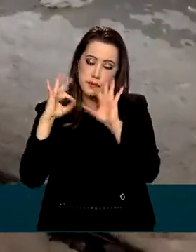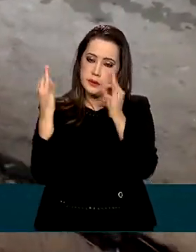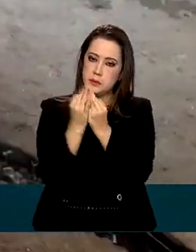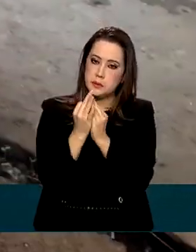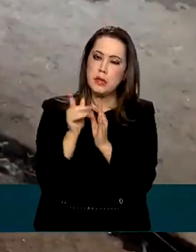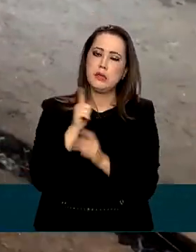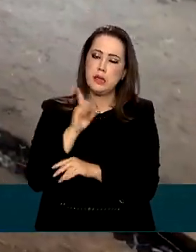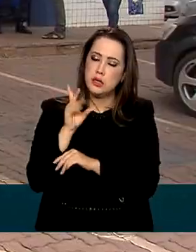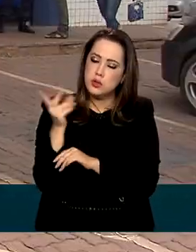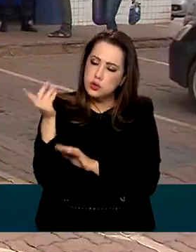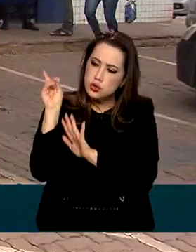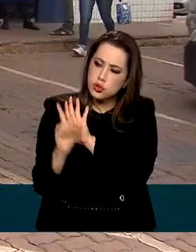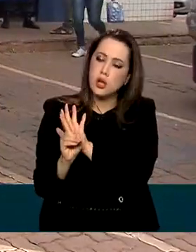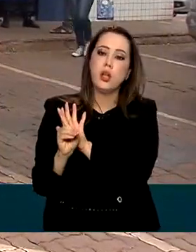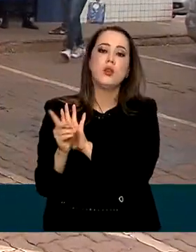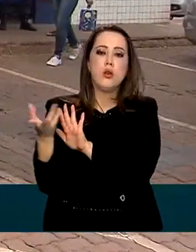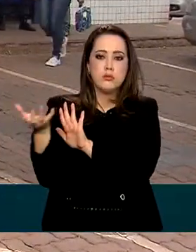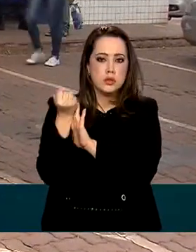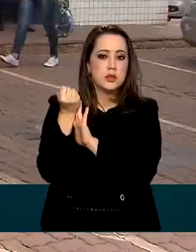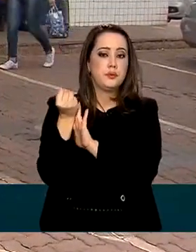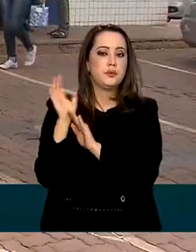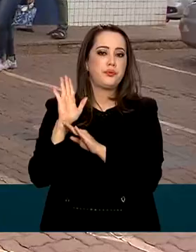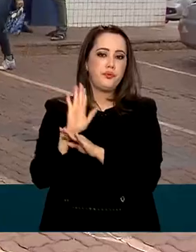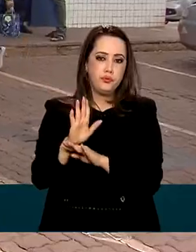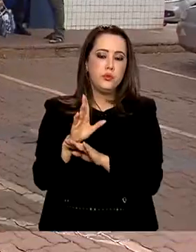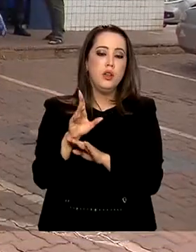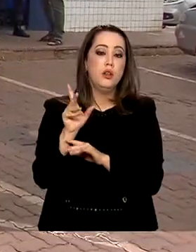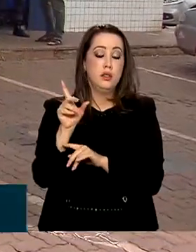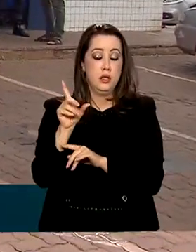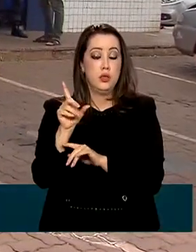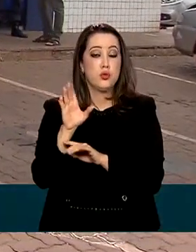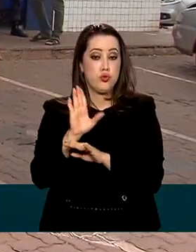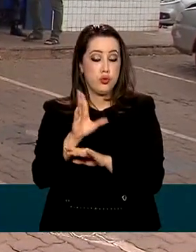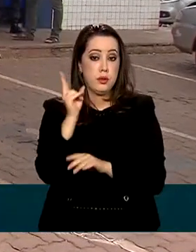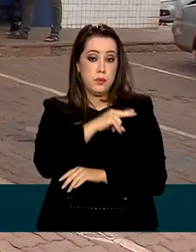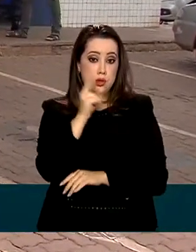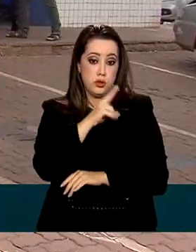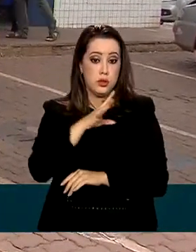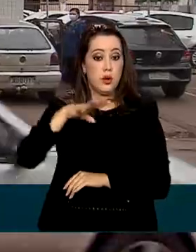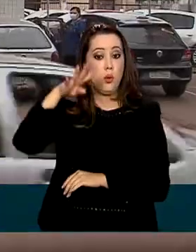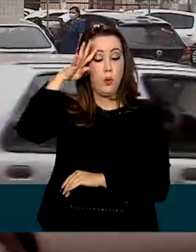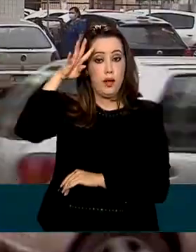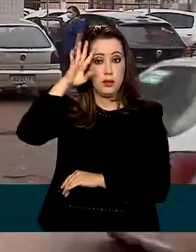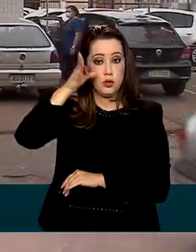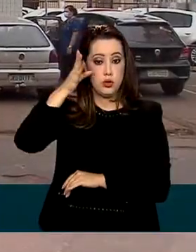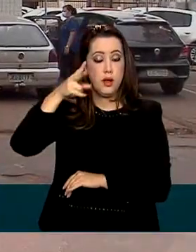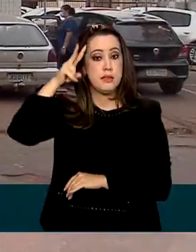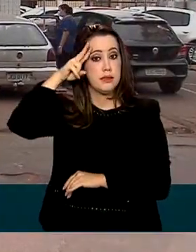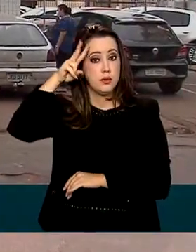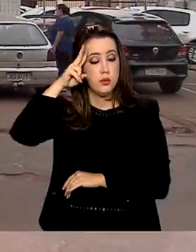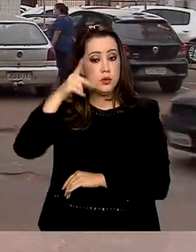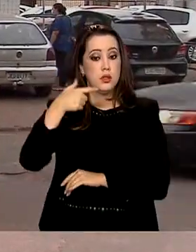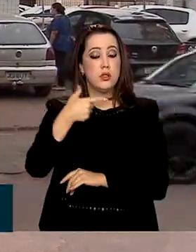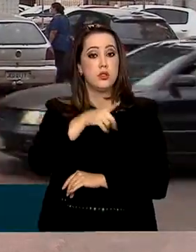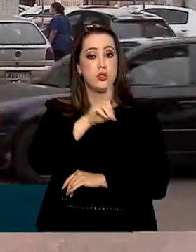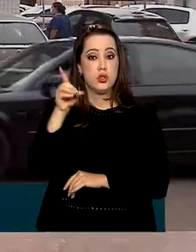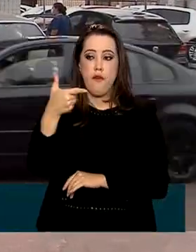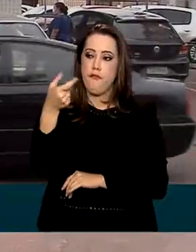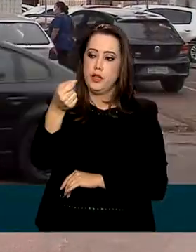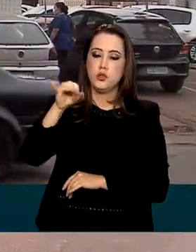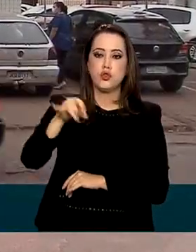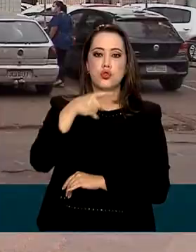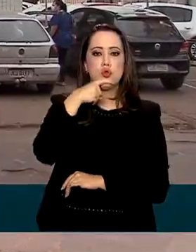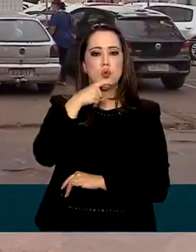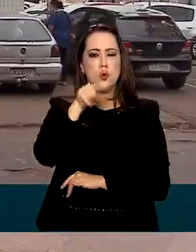auxílio emergencial começam a receber a quarta parcela na próxima segunda-feira, dia 20 de julho. O grupo